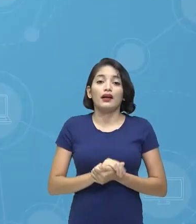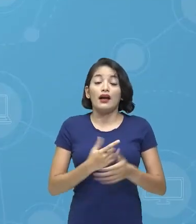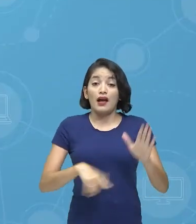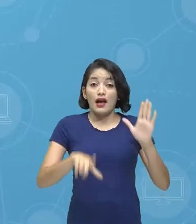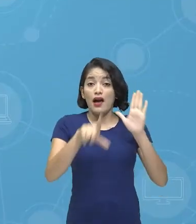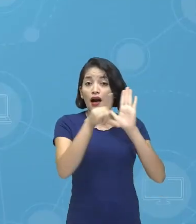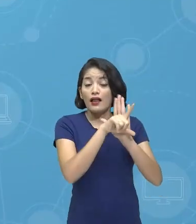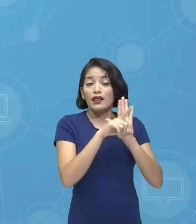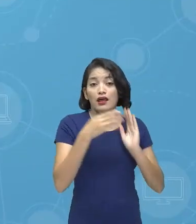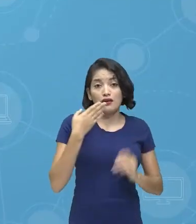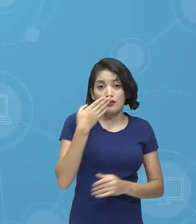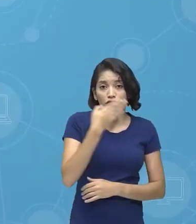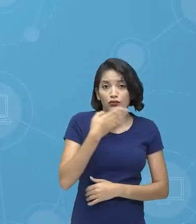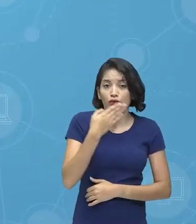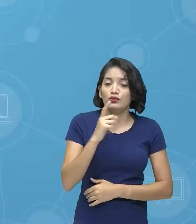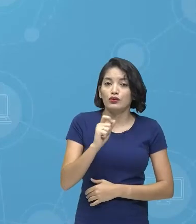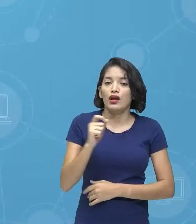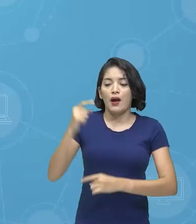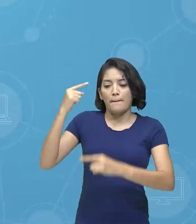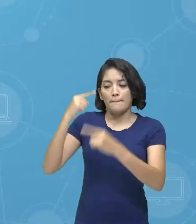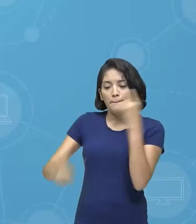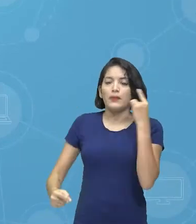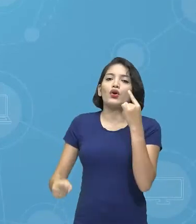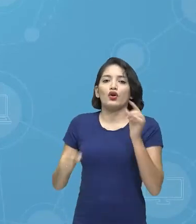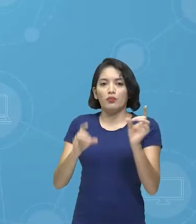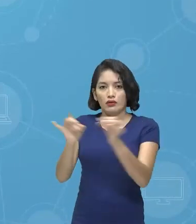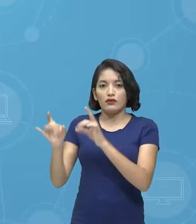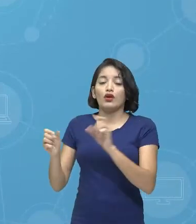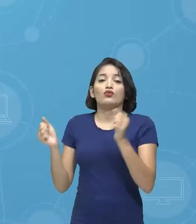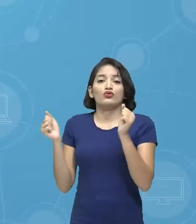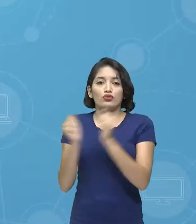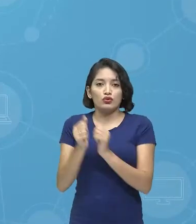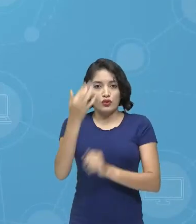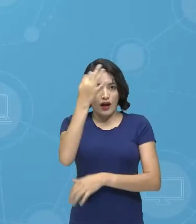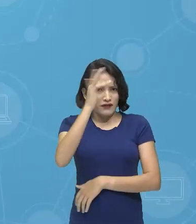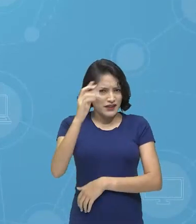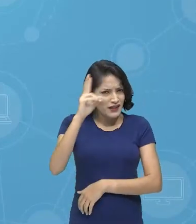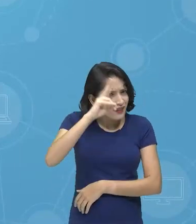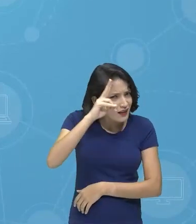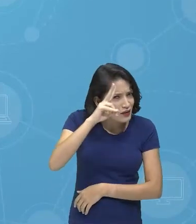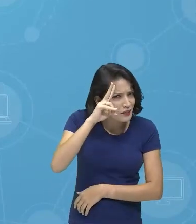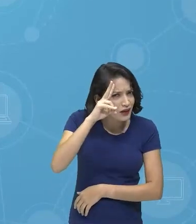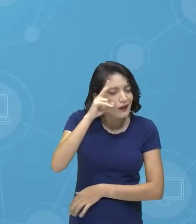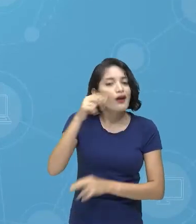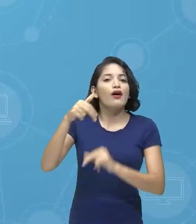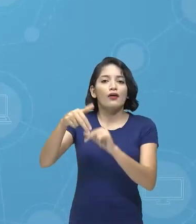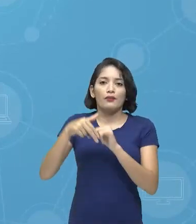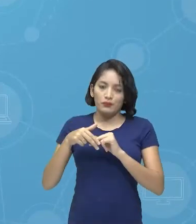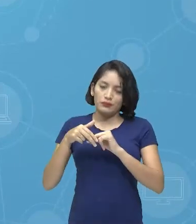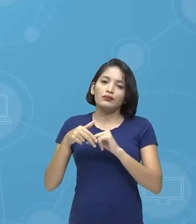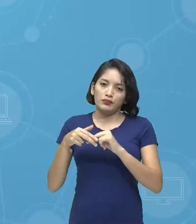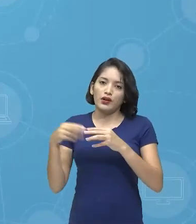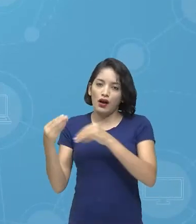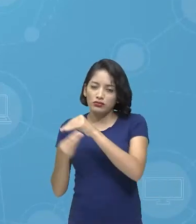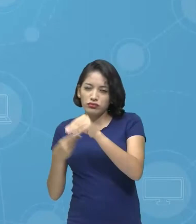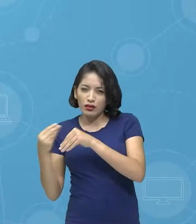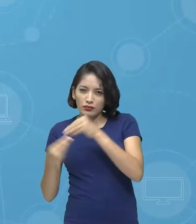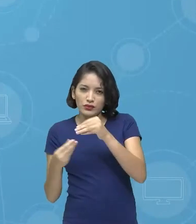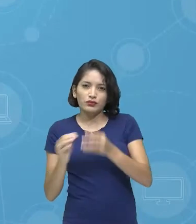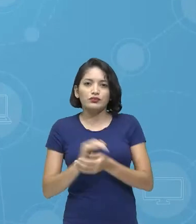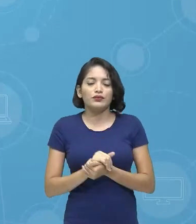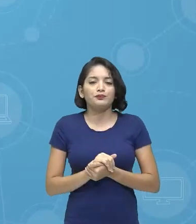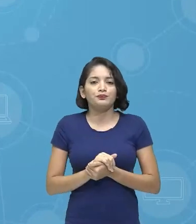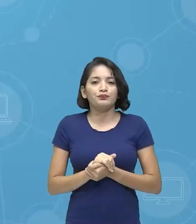do açúcar, ela vem para proibir o comércio com a França. Lembram disso? Por conta do melaço. Então, as